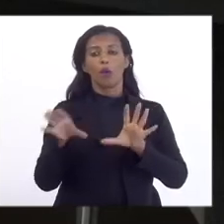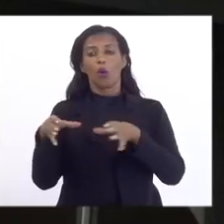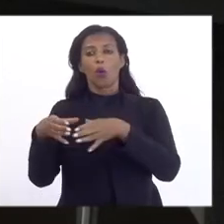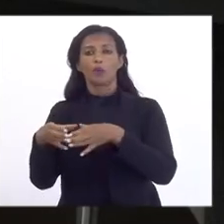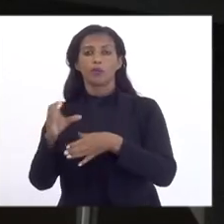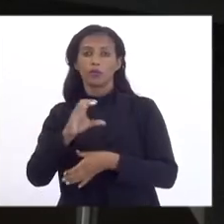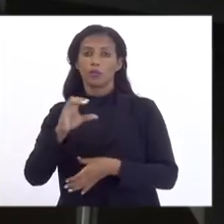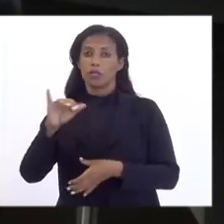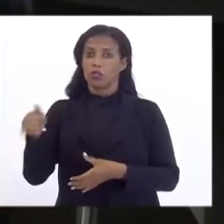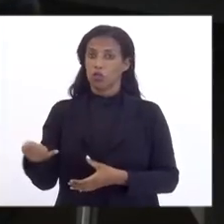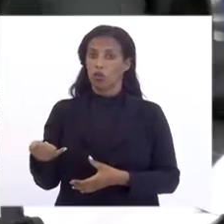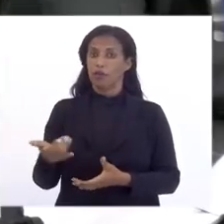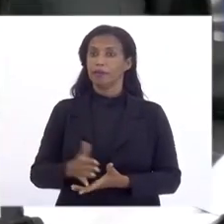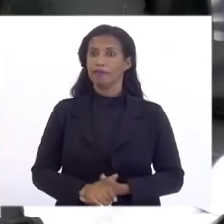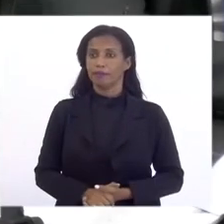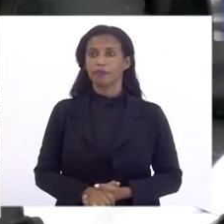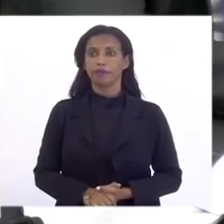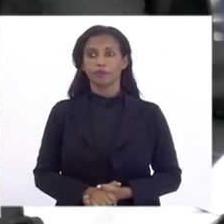CCJ. Não, mas aí eu vou...